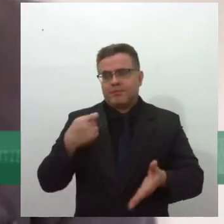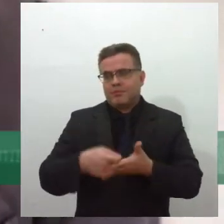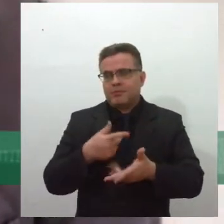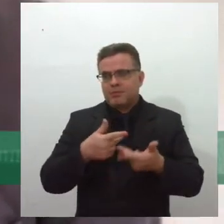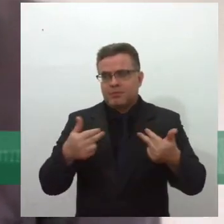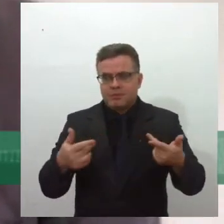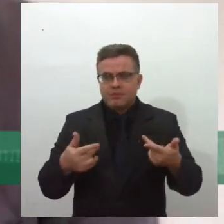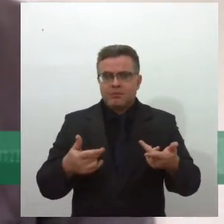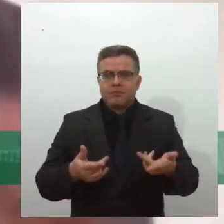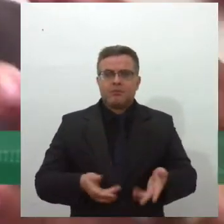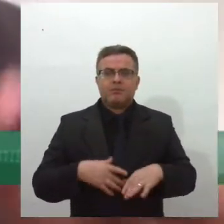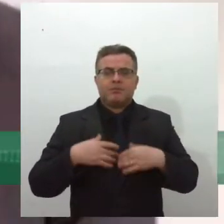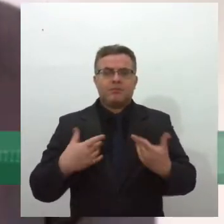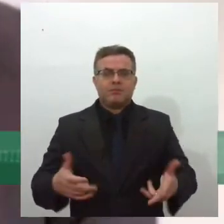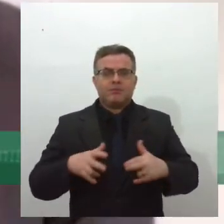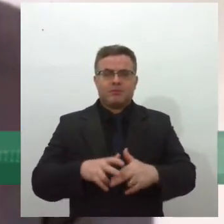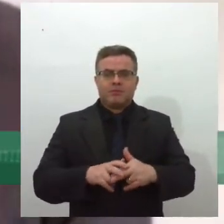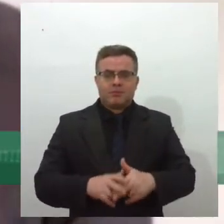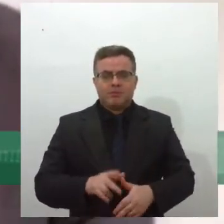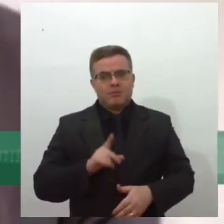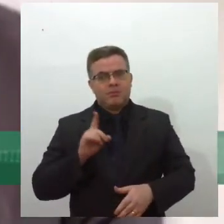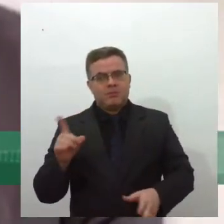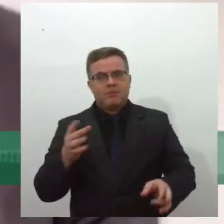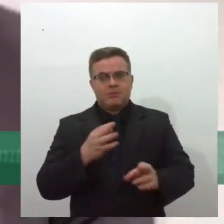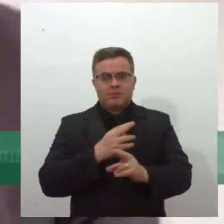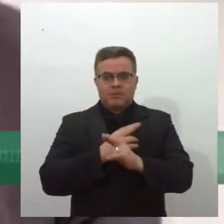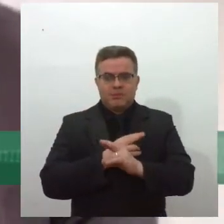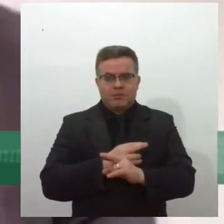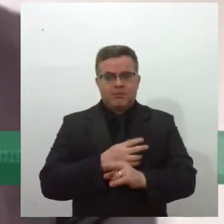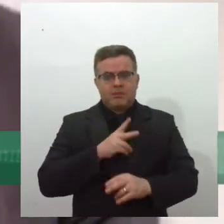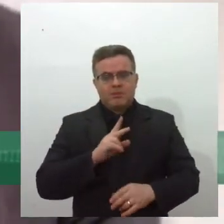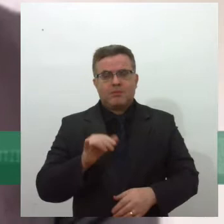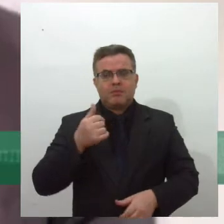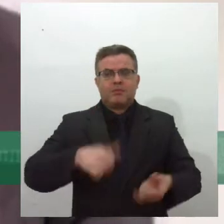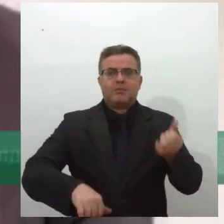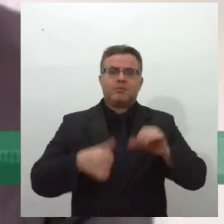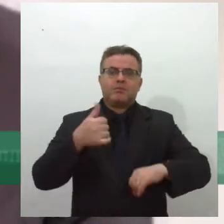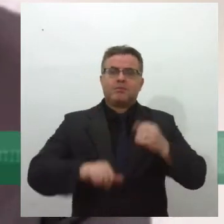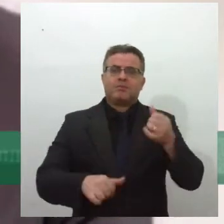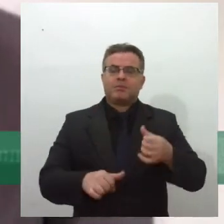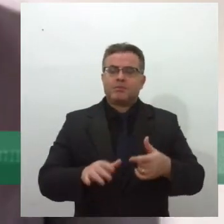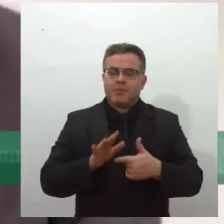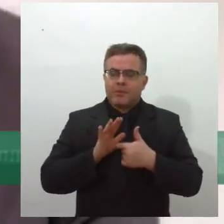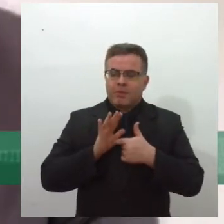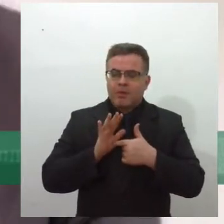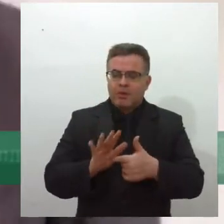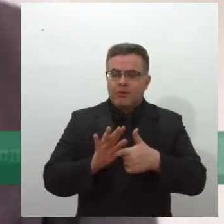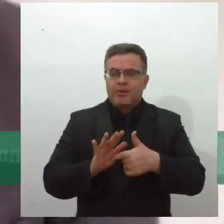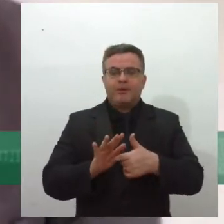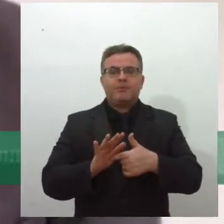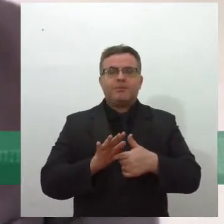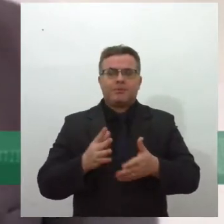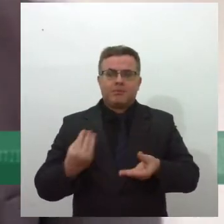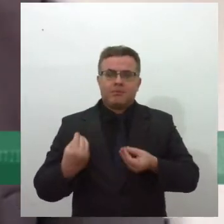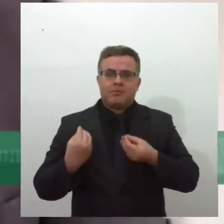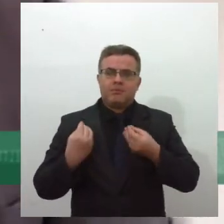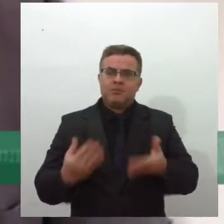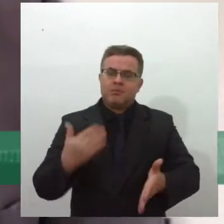de renda. E aí a Receita Federal vai analisar e, com base na lei, ela vai deferir, né, ou seja, vai conceder essa